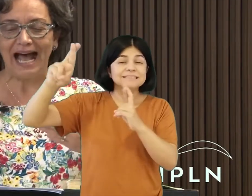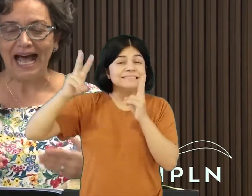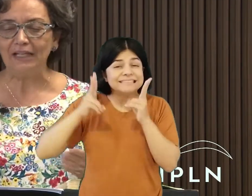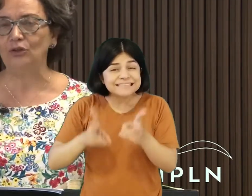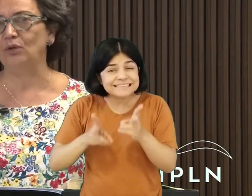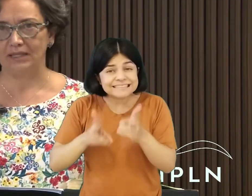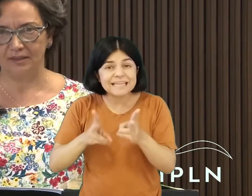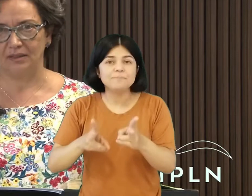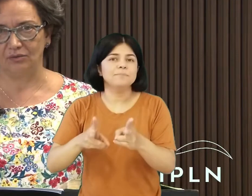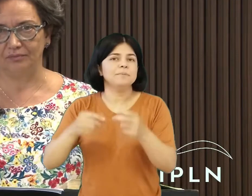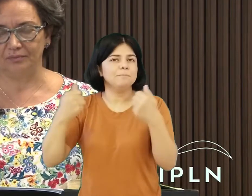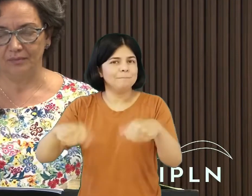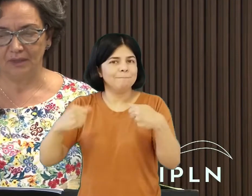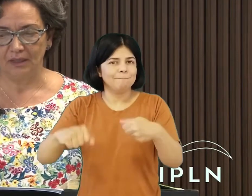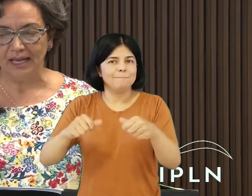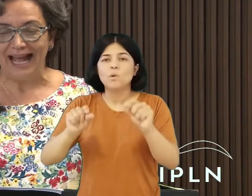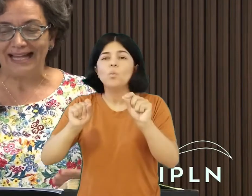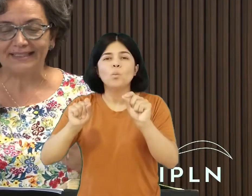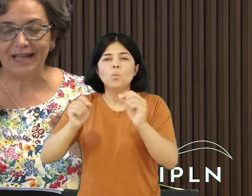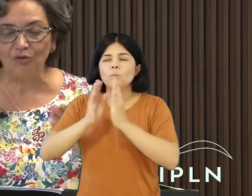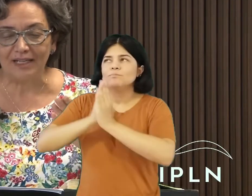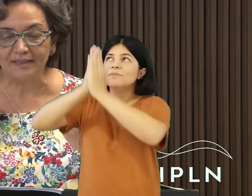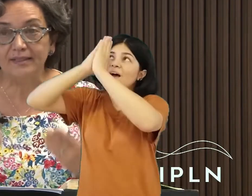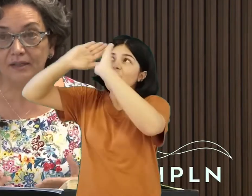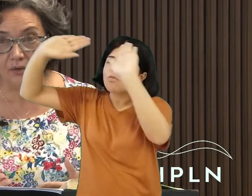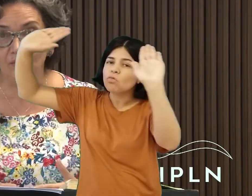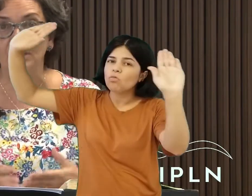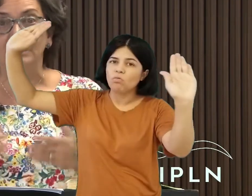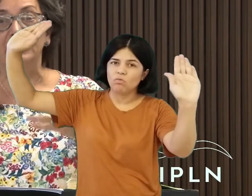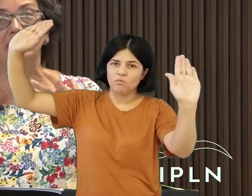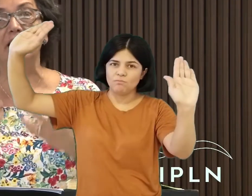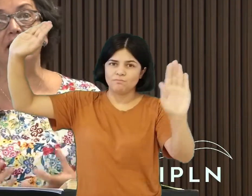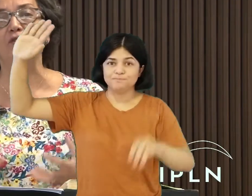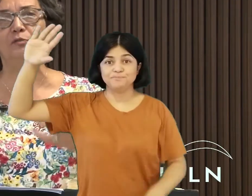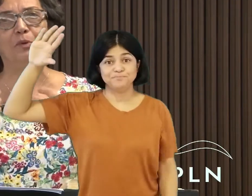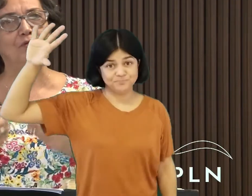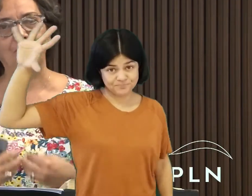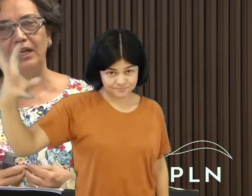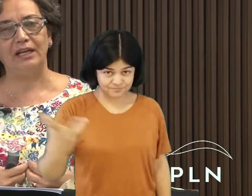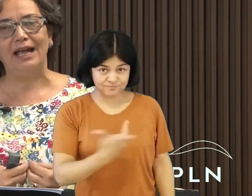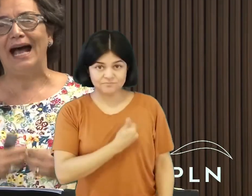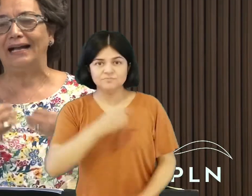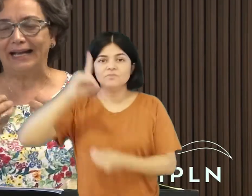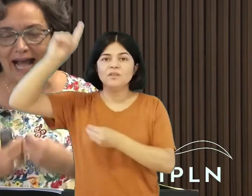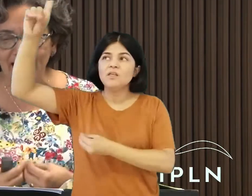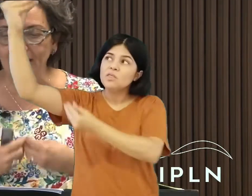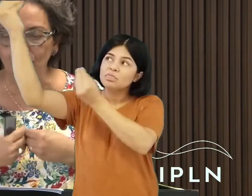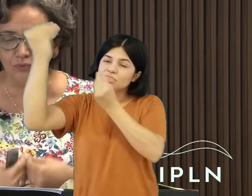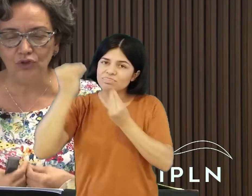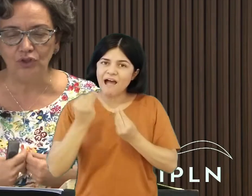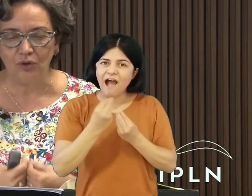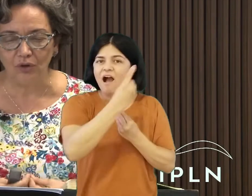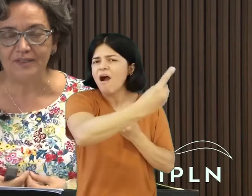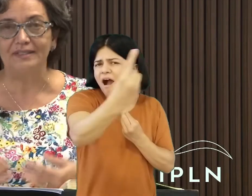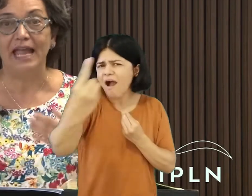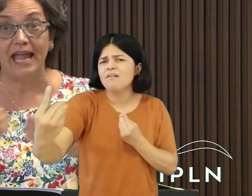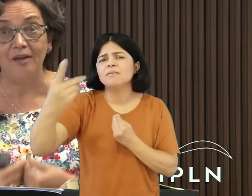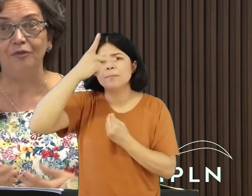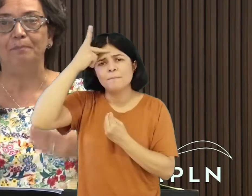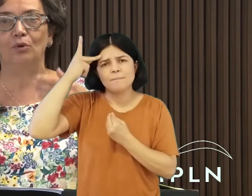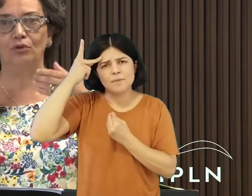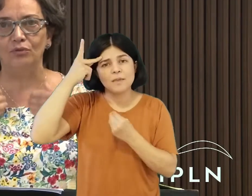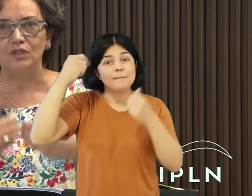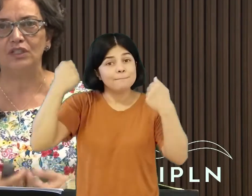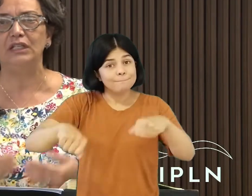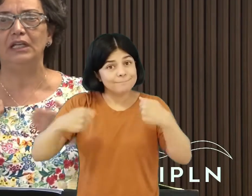sempre adoração. A salvação que Deus provê a cada um de nós